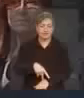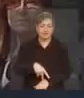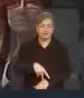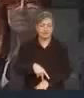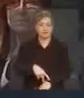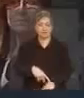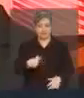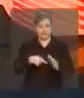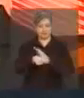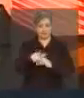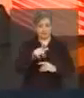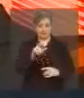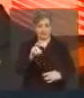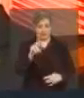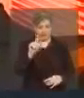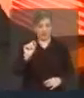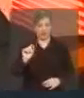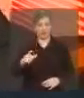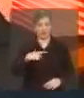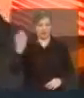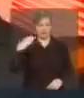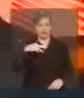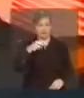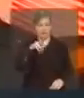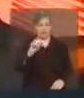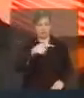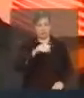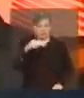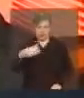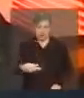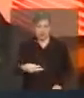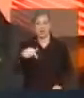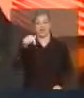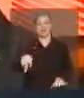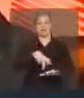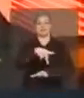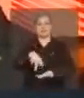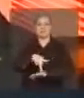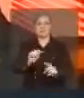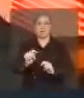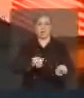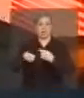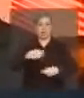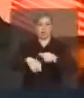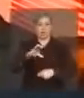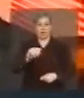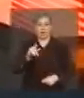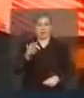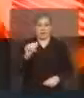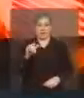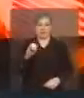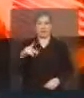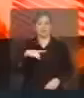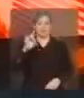Eu quero dar. Em março de 2003, esse país de economia capitalista